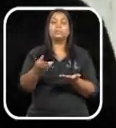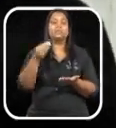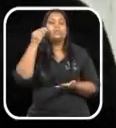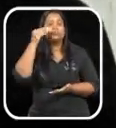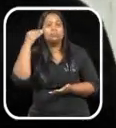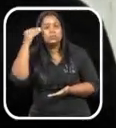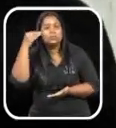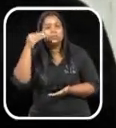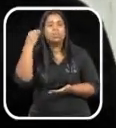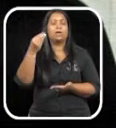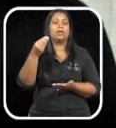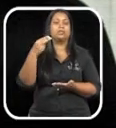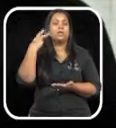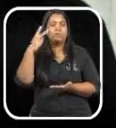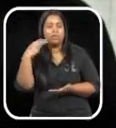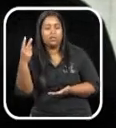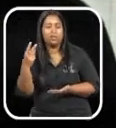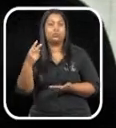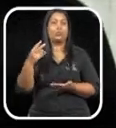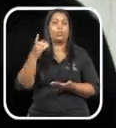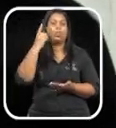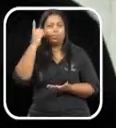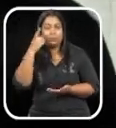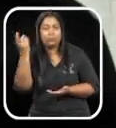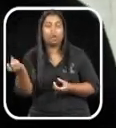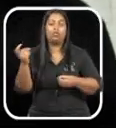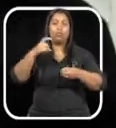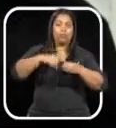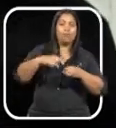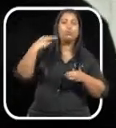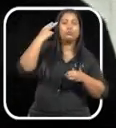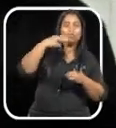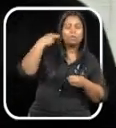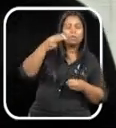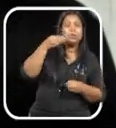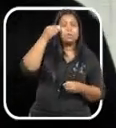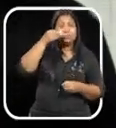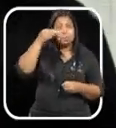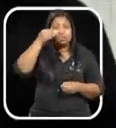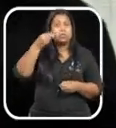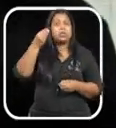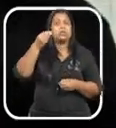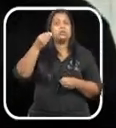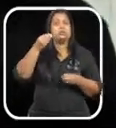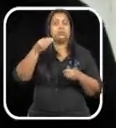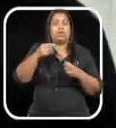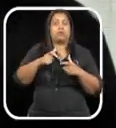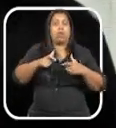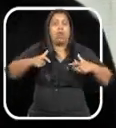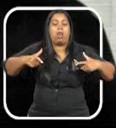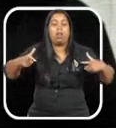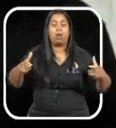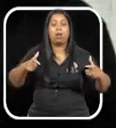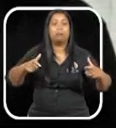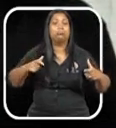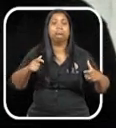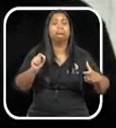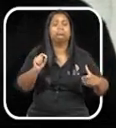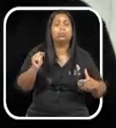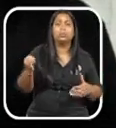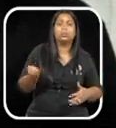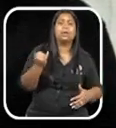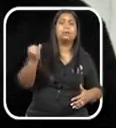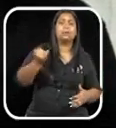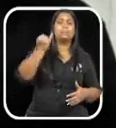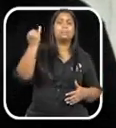do papel da importância das audiências, das comissões, das investigações que o